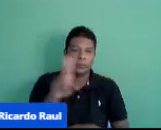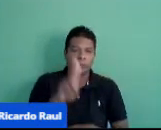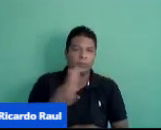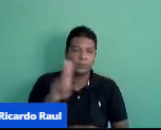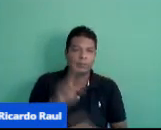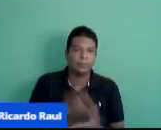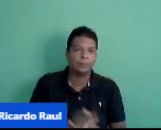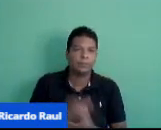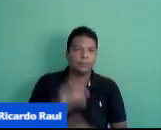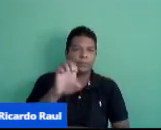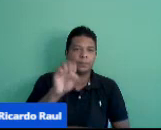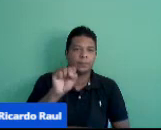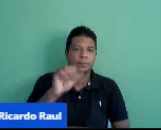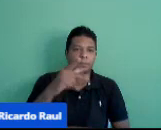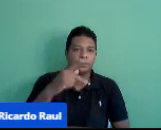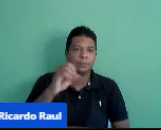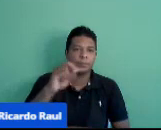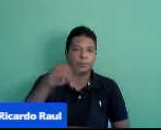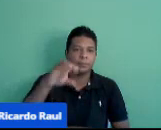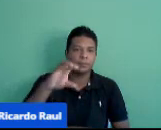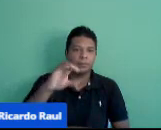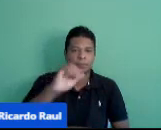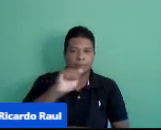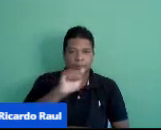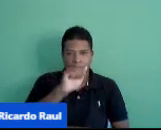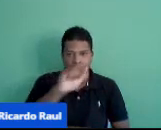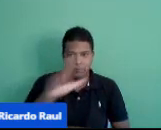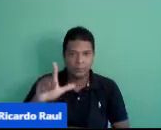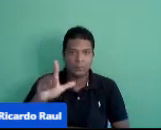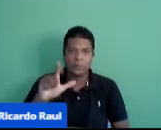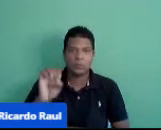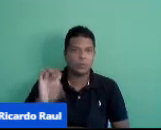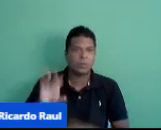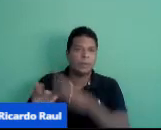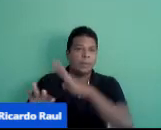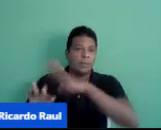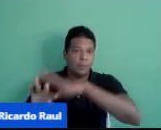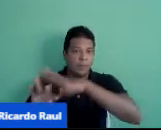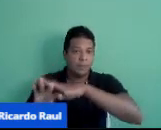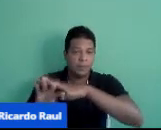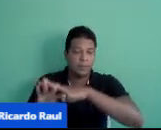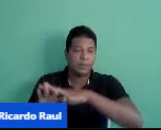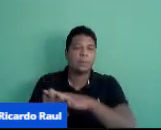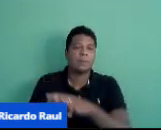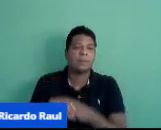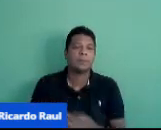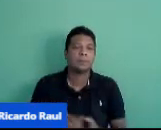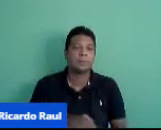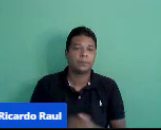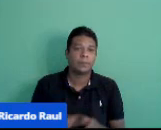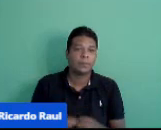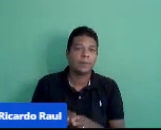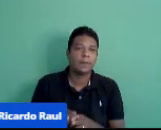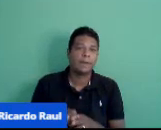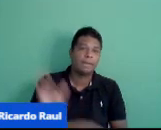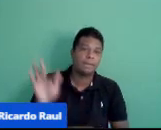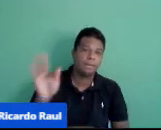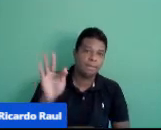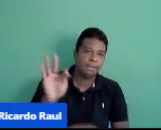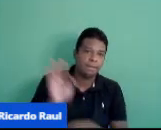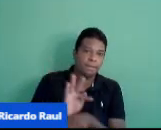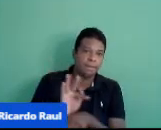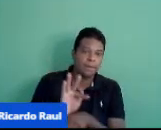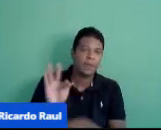exponencial, né, da função exponencial, não só também para matemática, né, mas também para física, às vezes